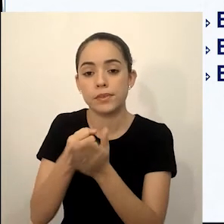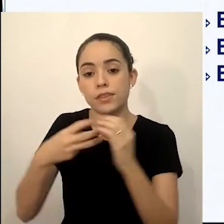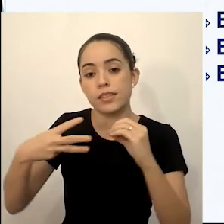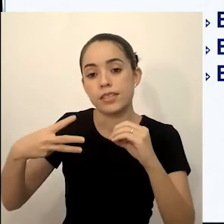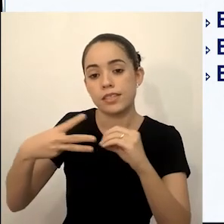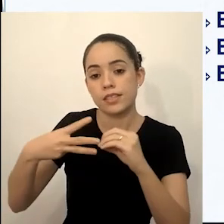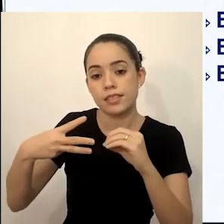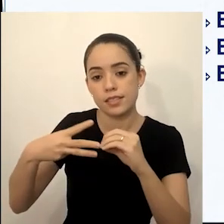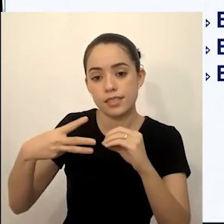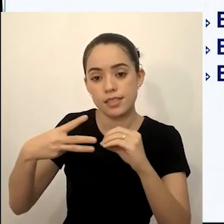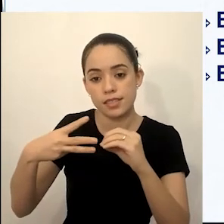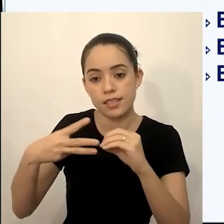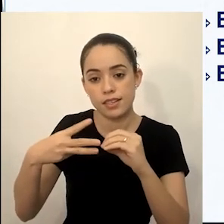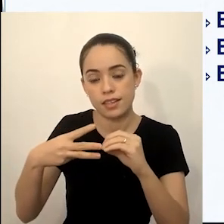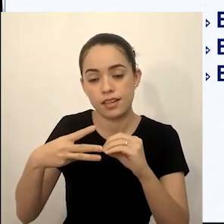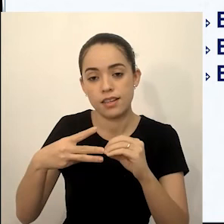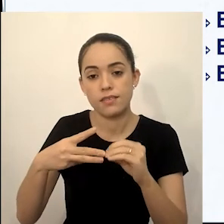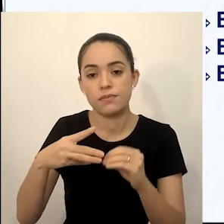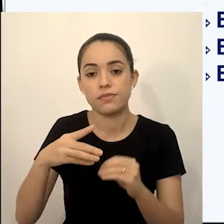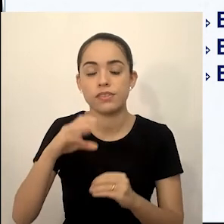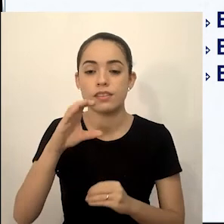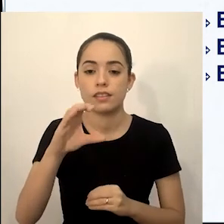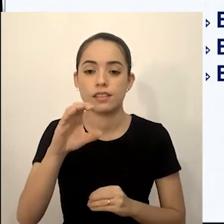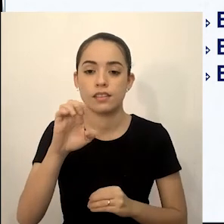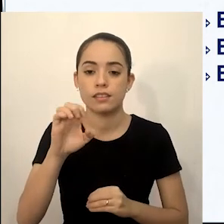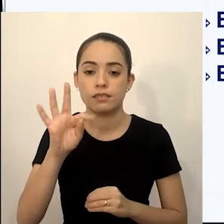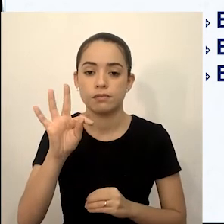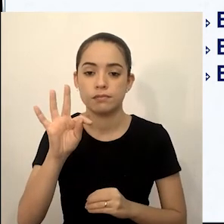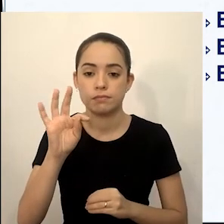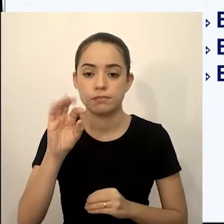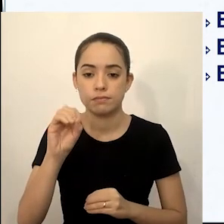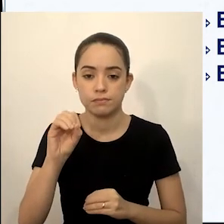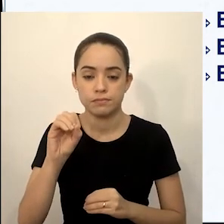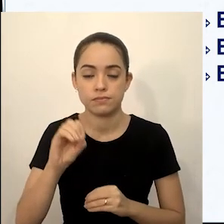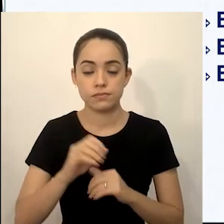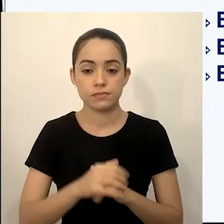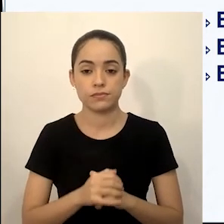apoiadas pelas células de Sertoli